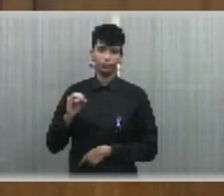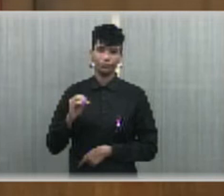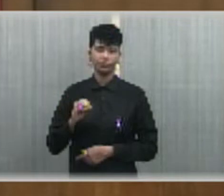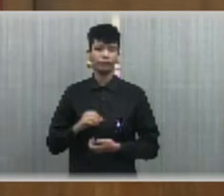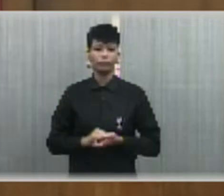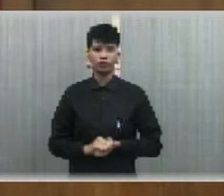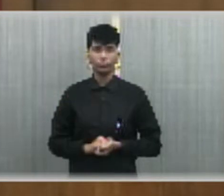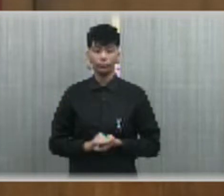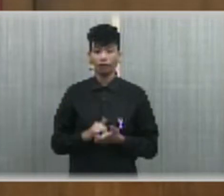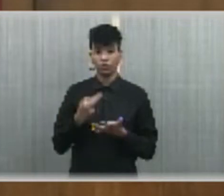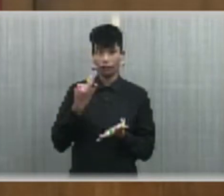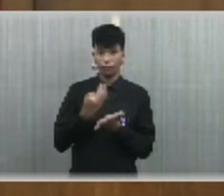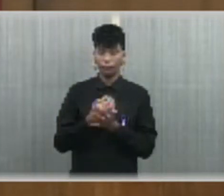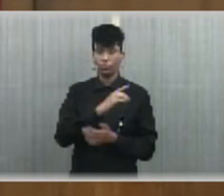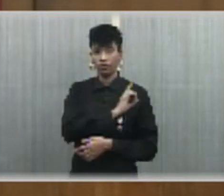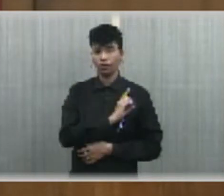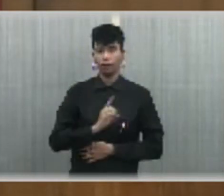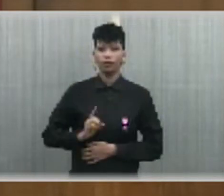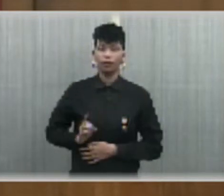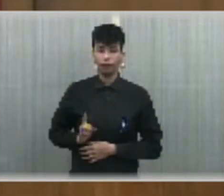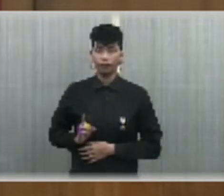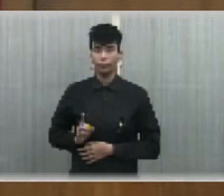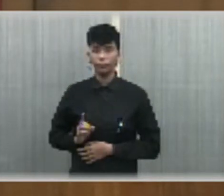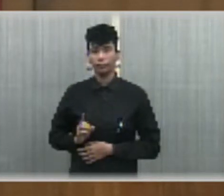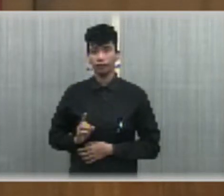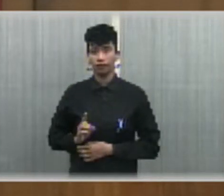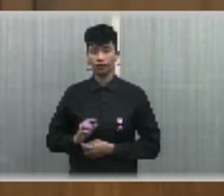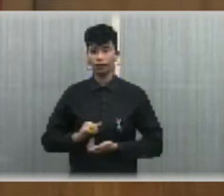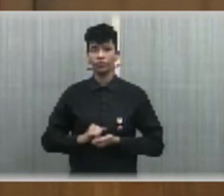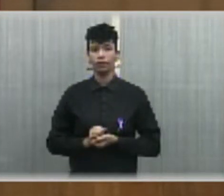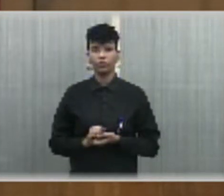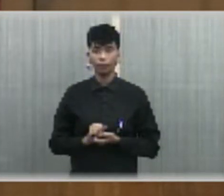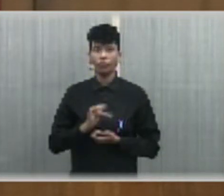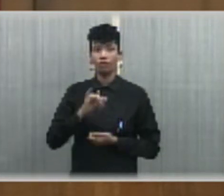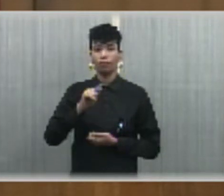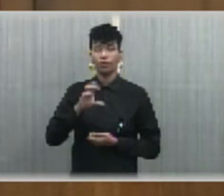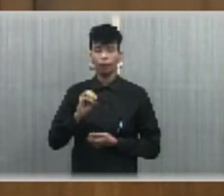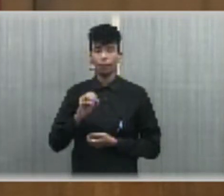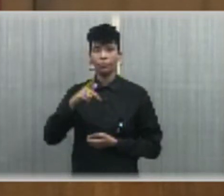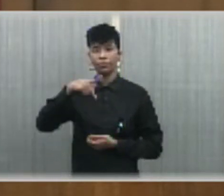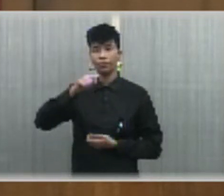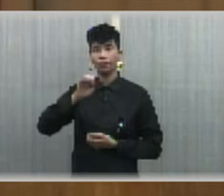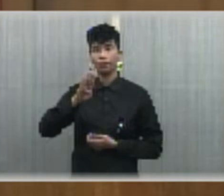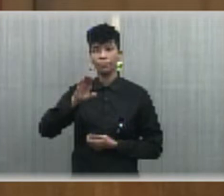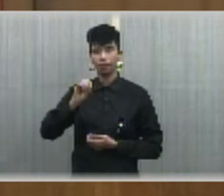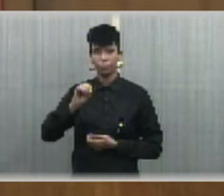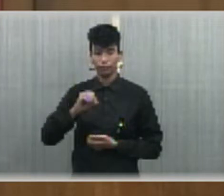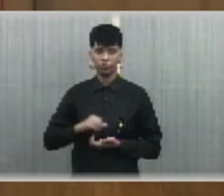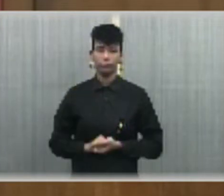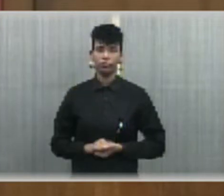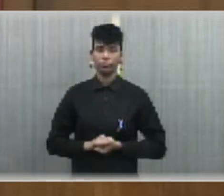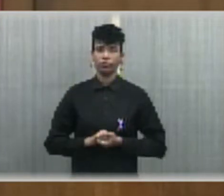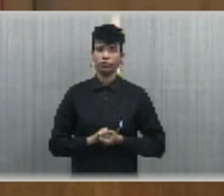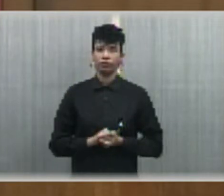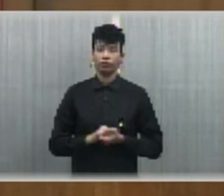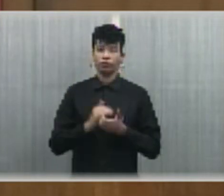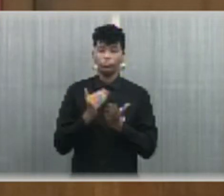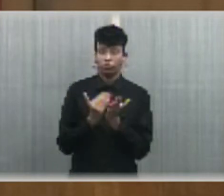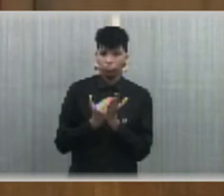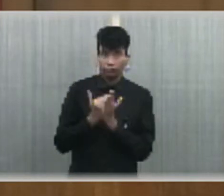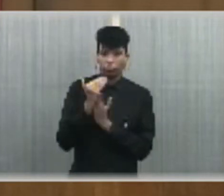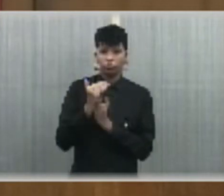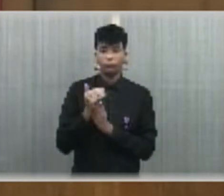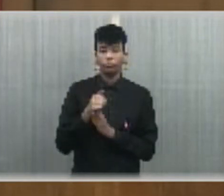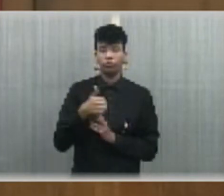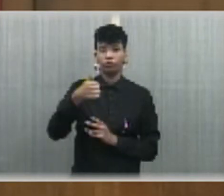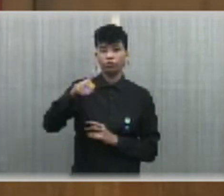e justificadas as ausências dos senhores deputados Fábio Novo e Pablo Santos. Realizou-se a